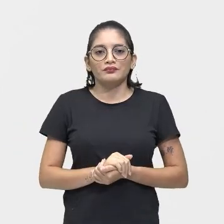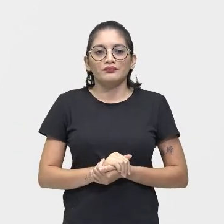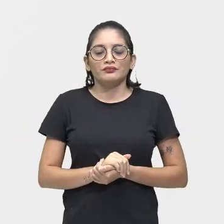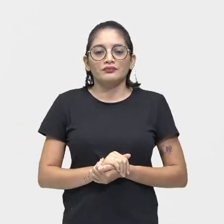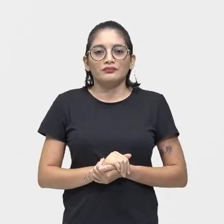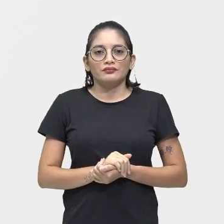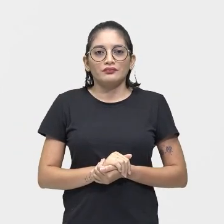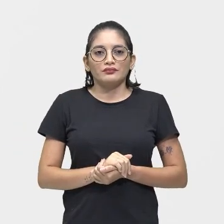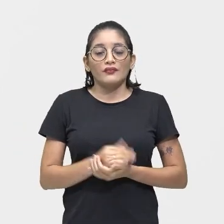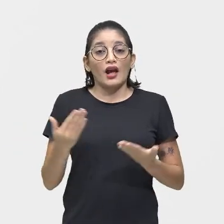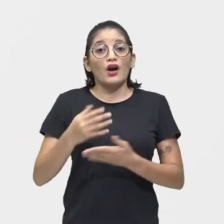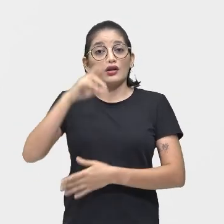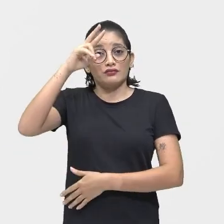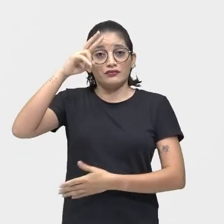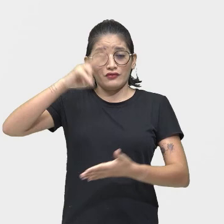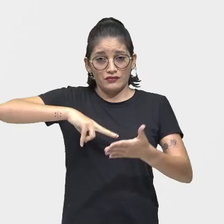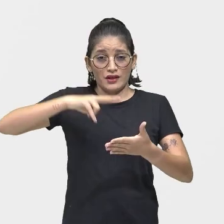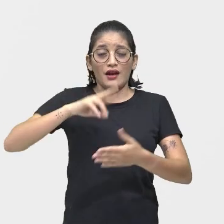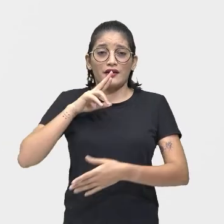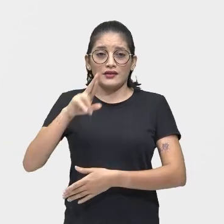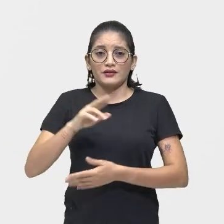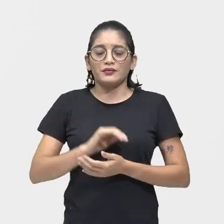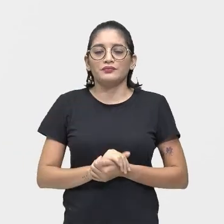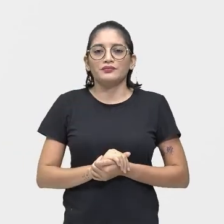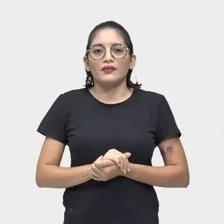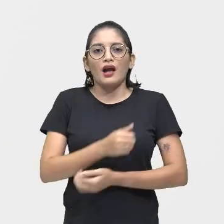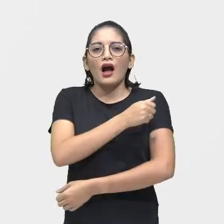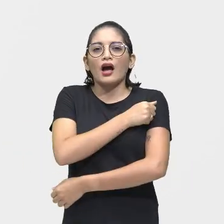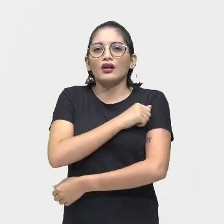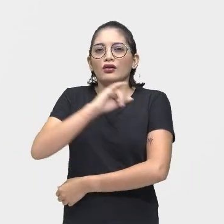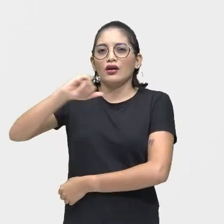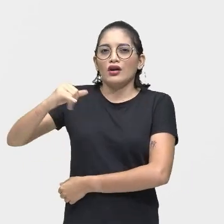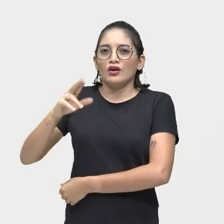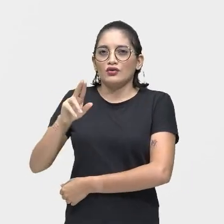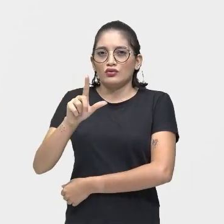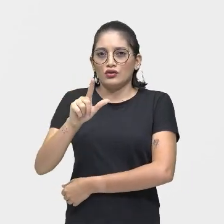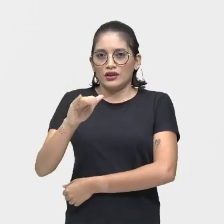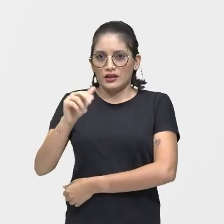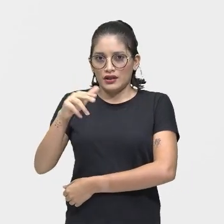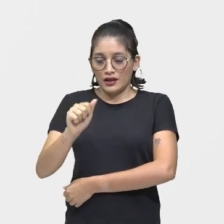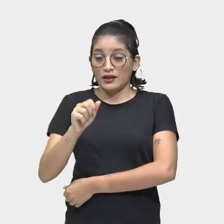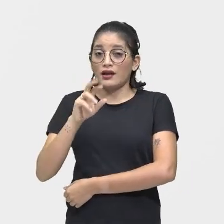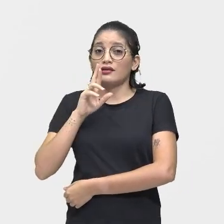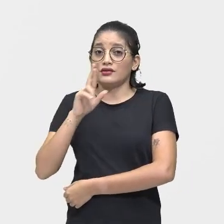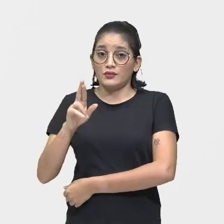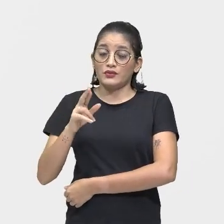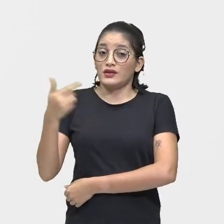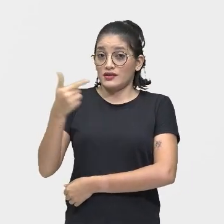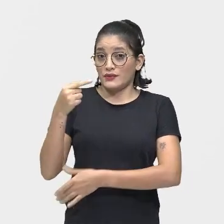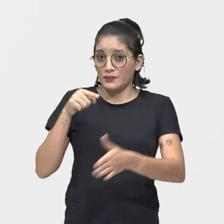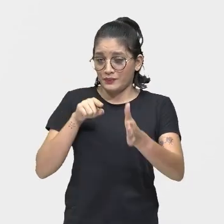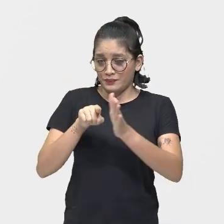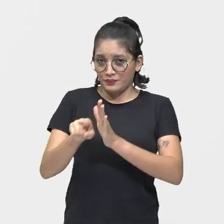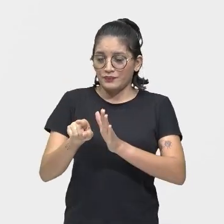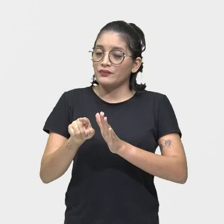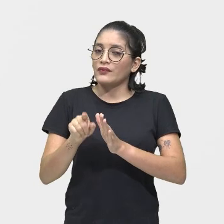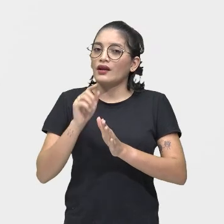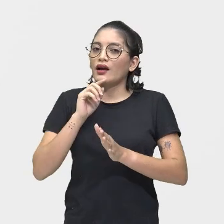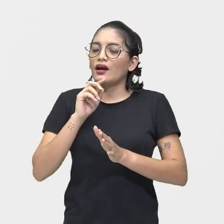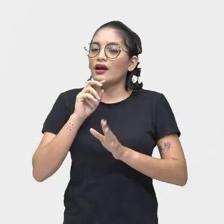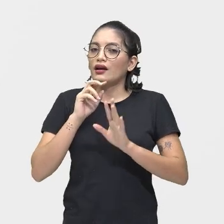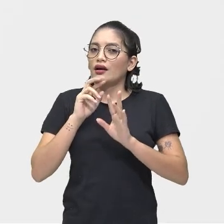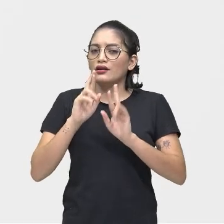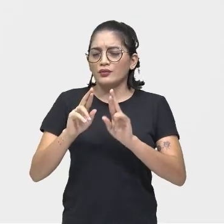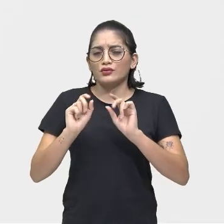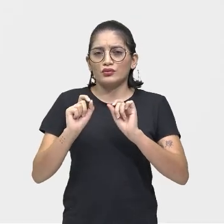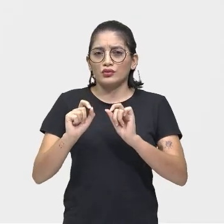vocês aqui. A Juliana está respondendo que a segunda questão basicamente fala